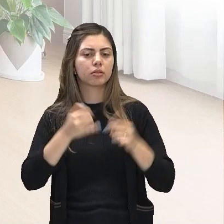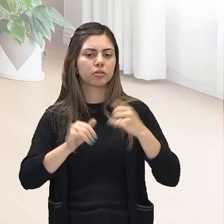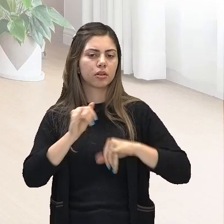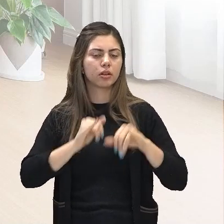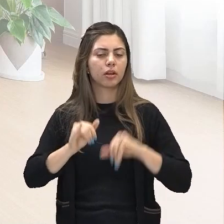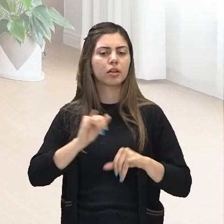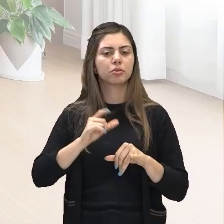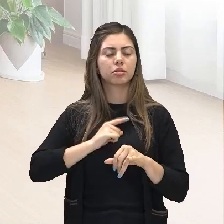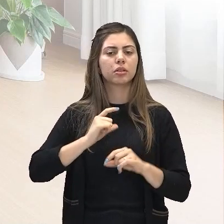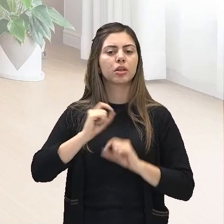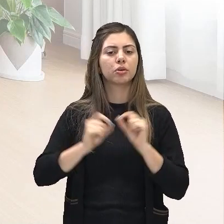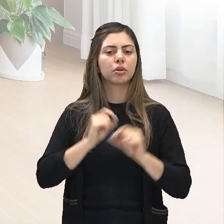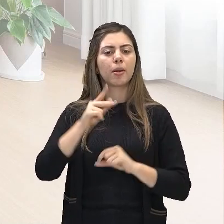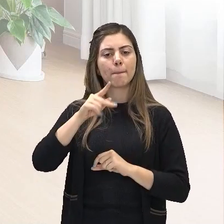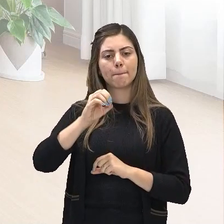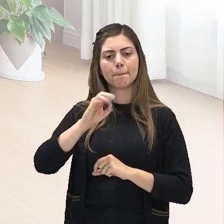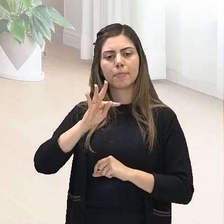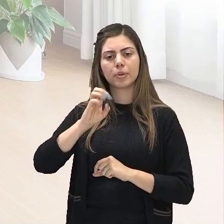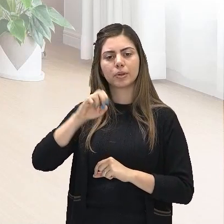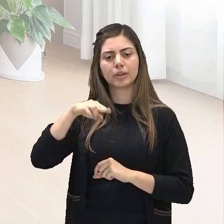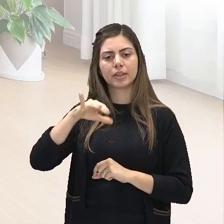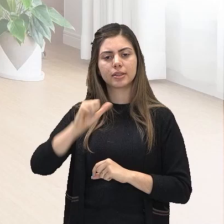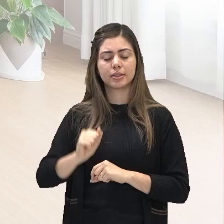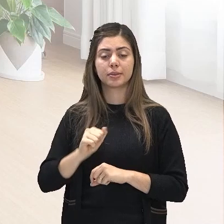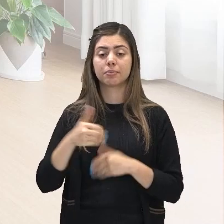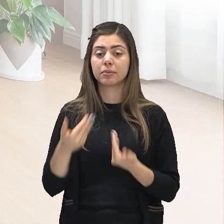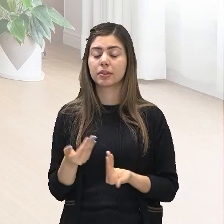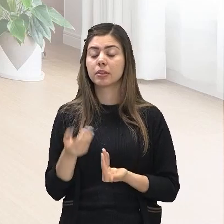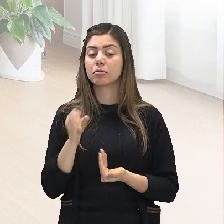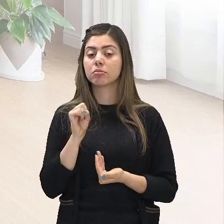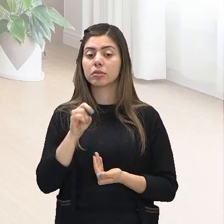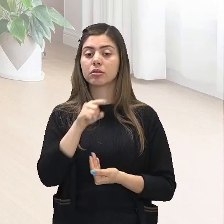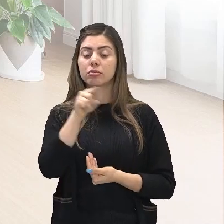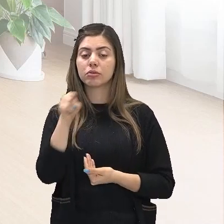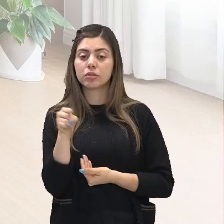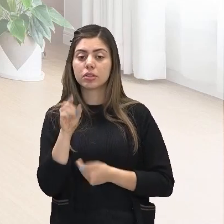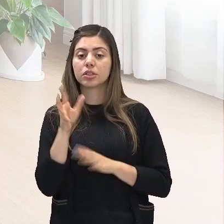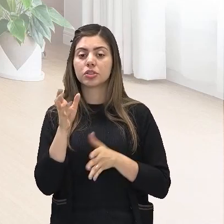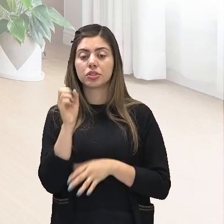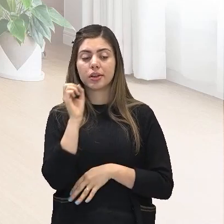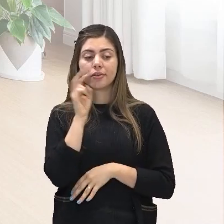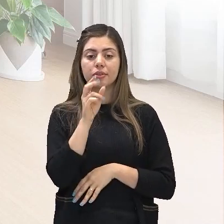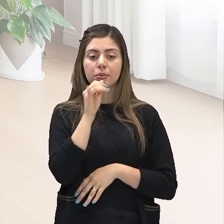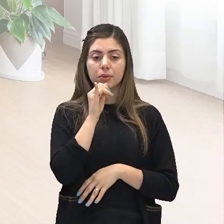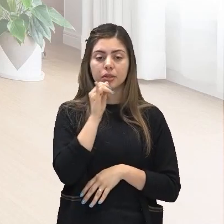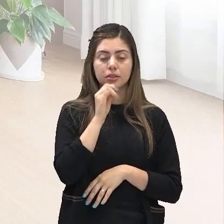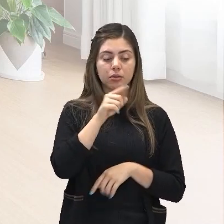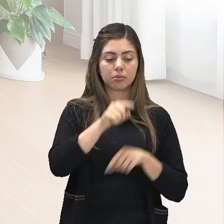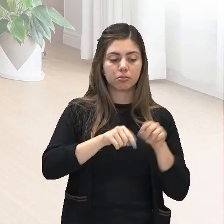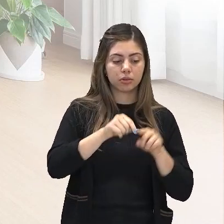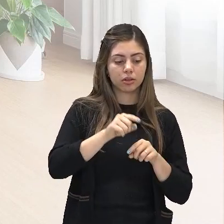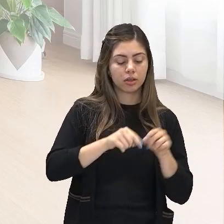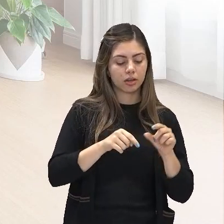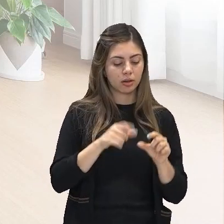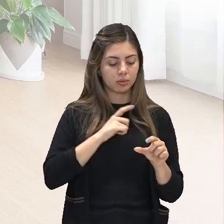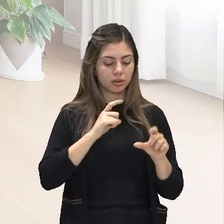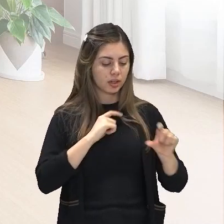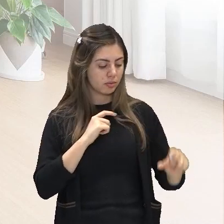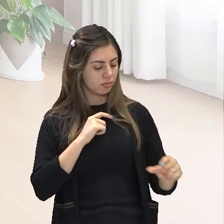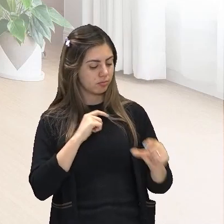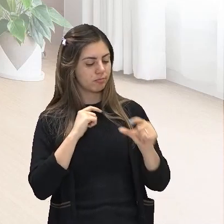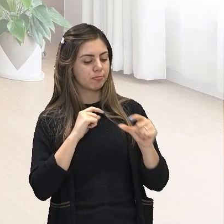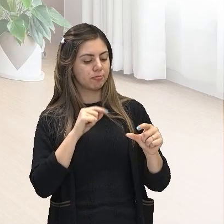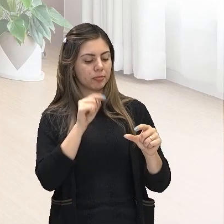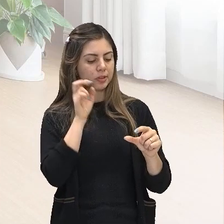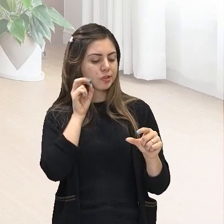ali uma potência. Então, se vocês já tiveram a oportunidade de visualizar uma etiqueta de um produto, de um produto eletrônico, você